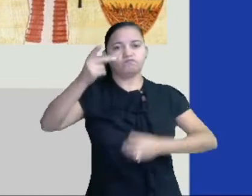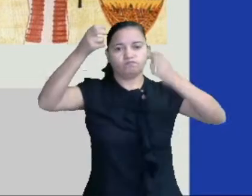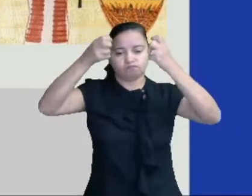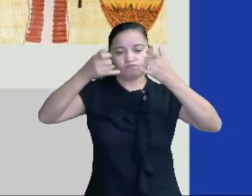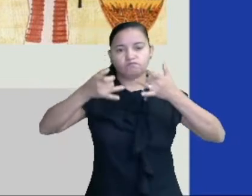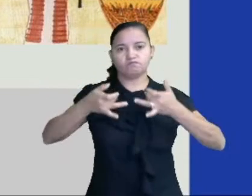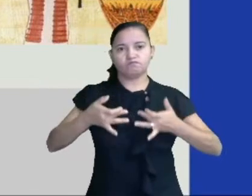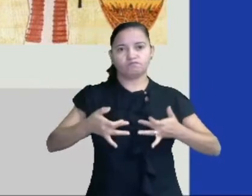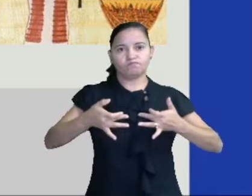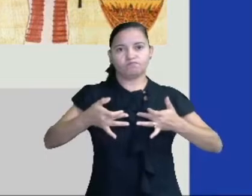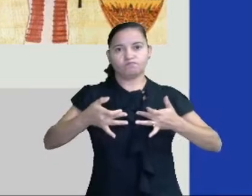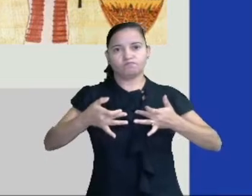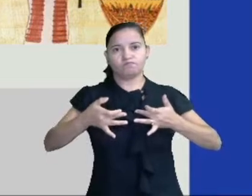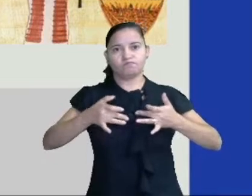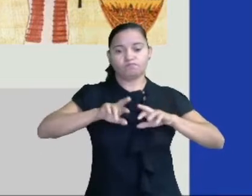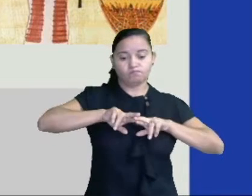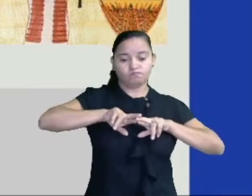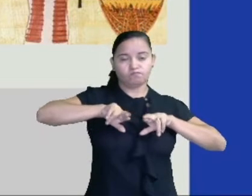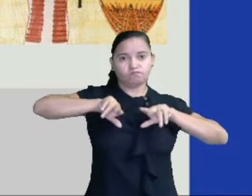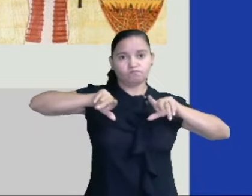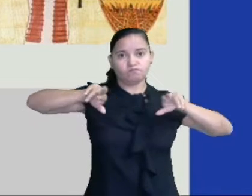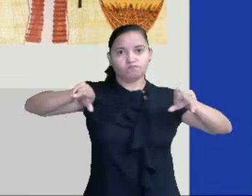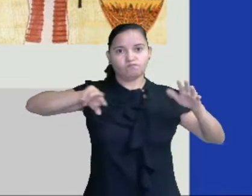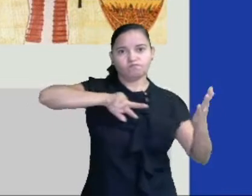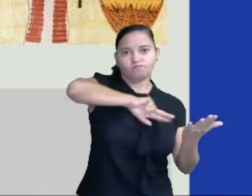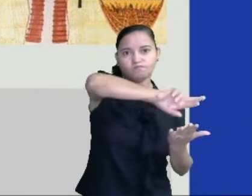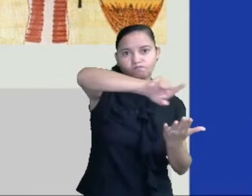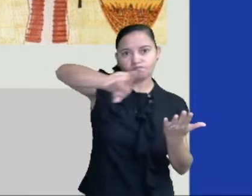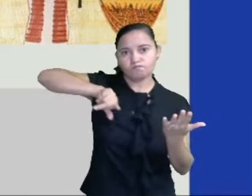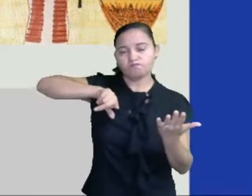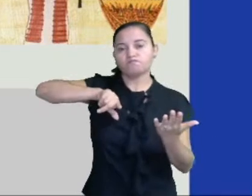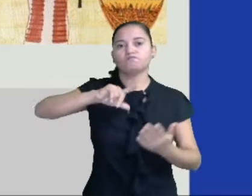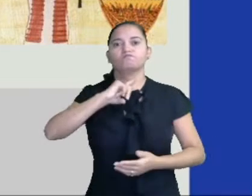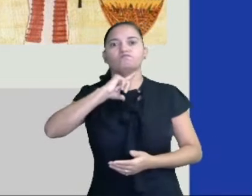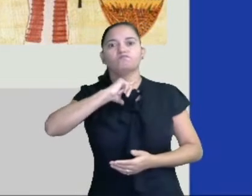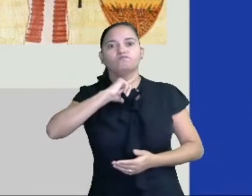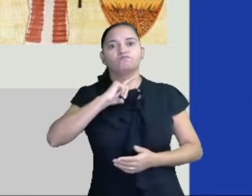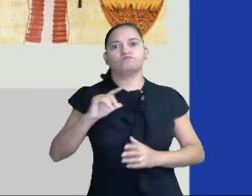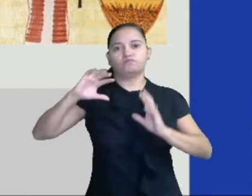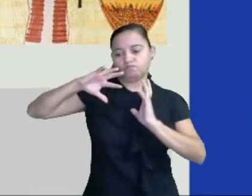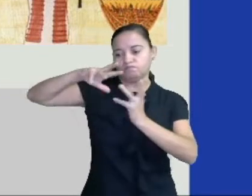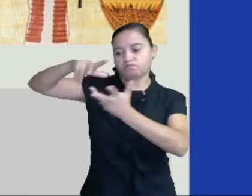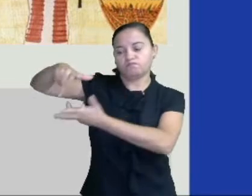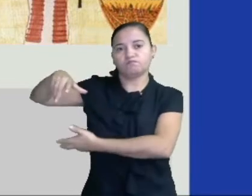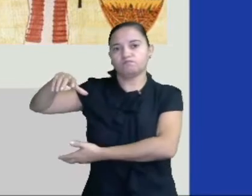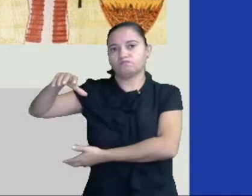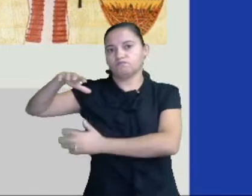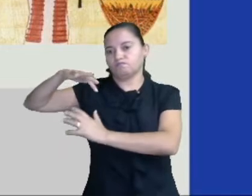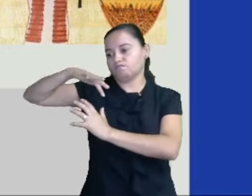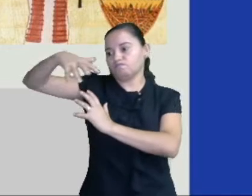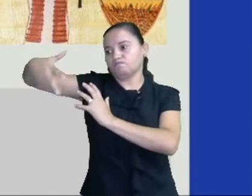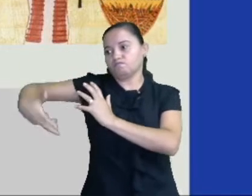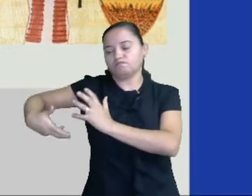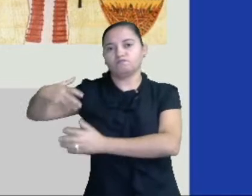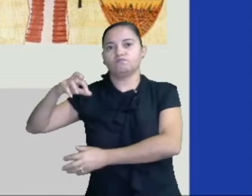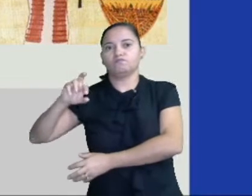momentos da história da humanidade que fazem parte dessa civilização, da civilização oriental. No